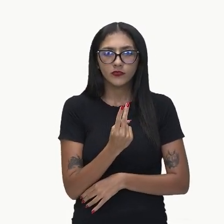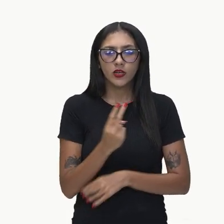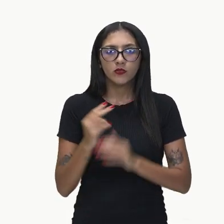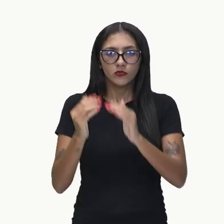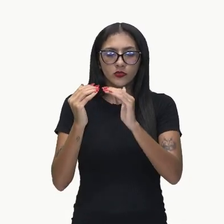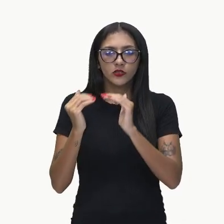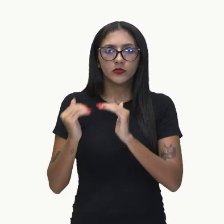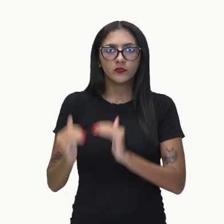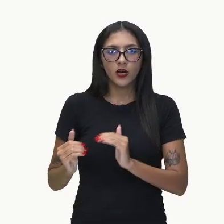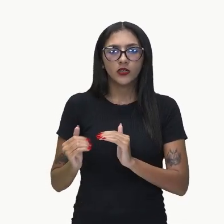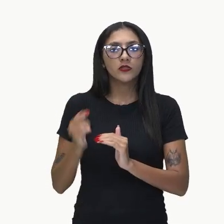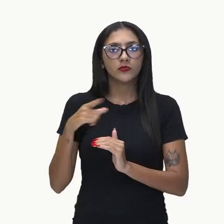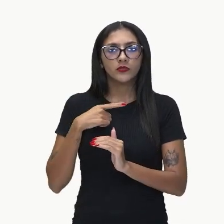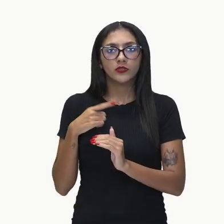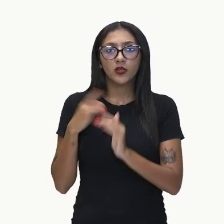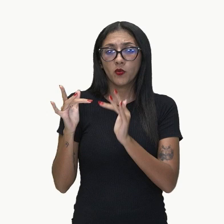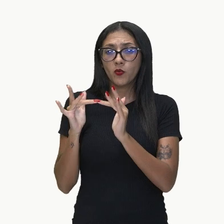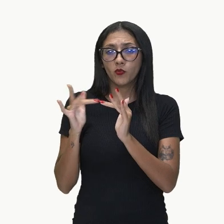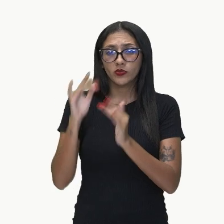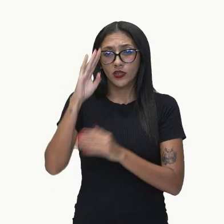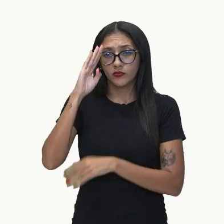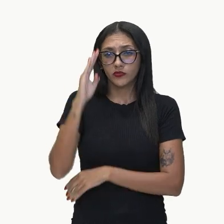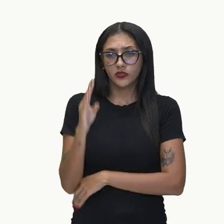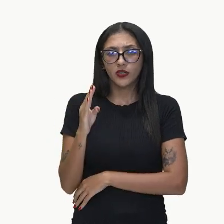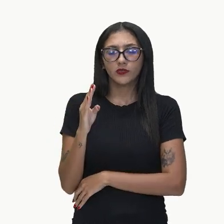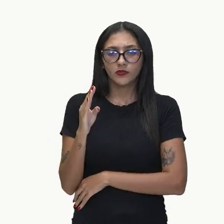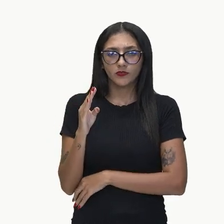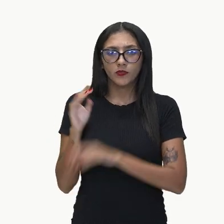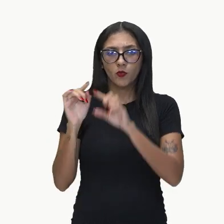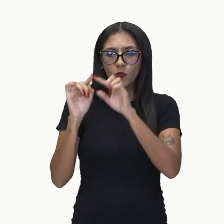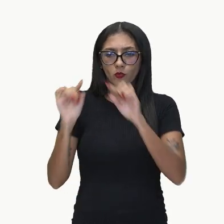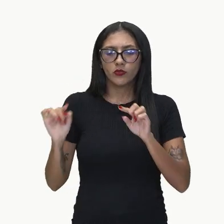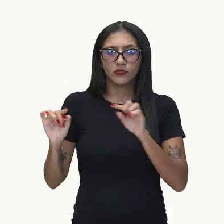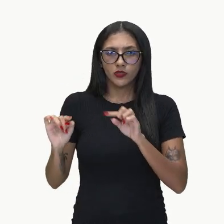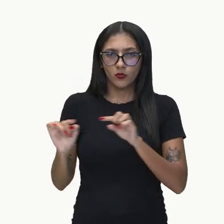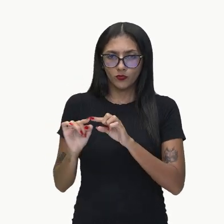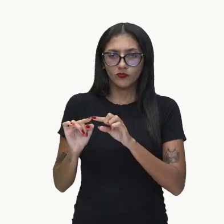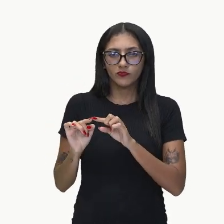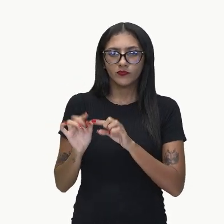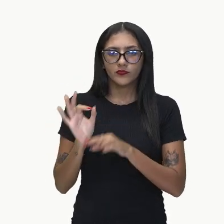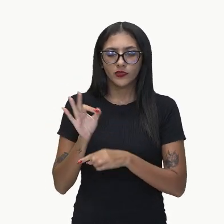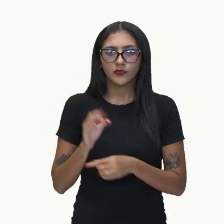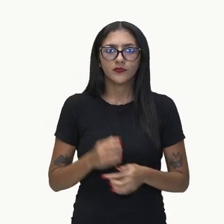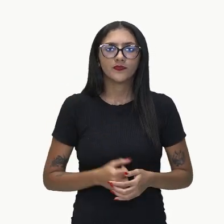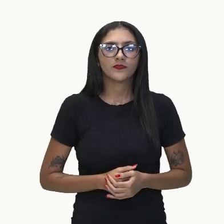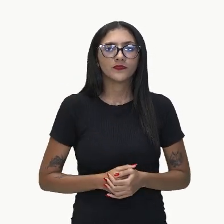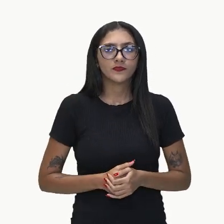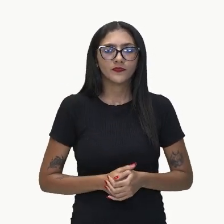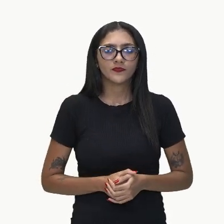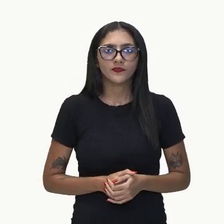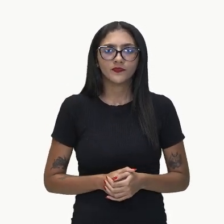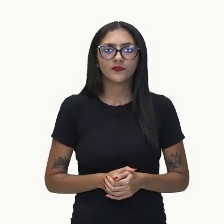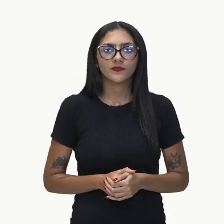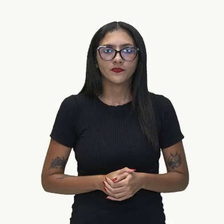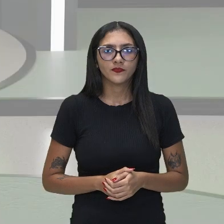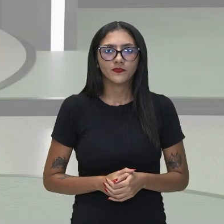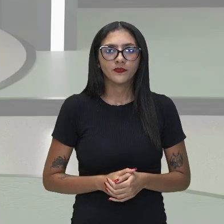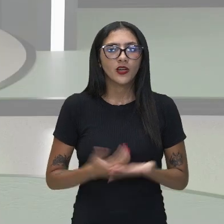fenol? A hidroxila está ligada diretamente ao anel aromático. Então, agora nós vamos ver